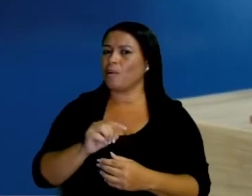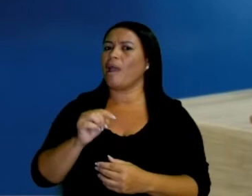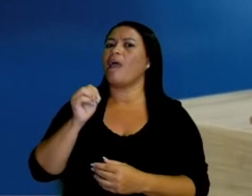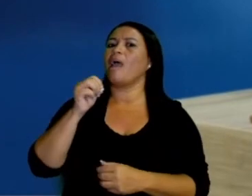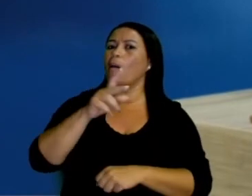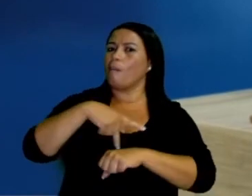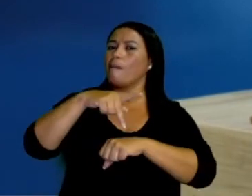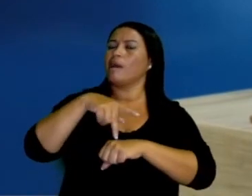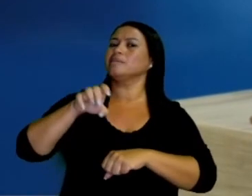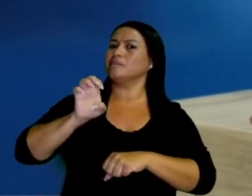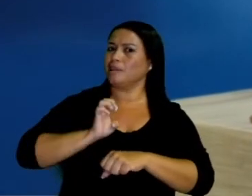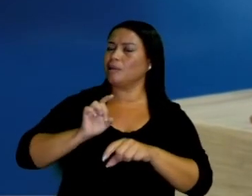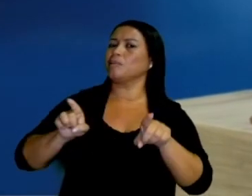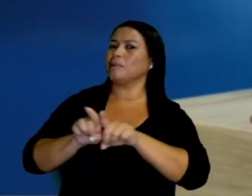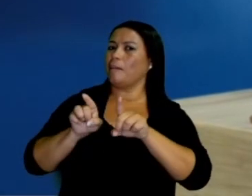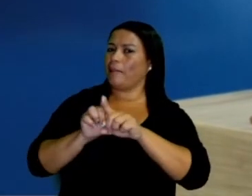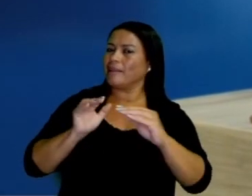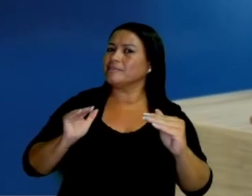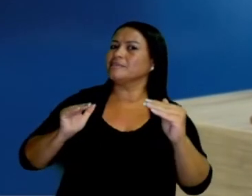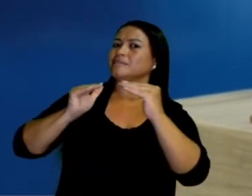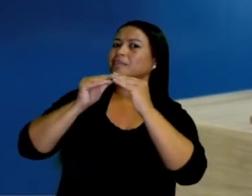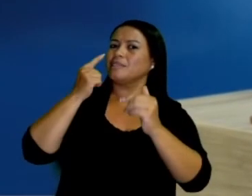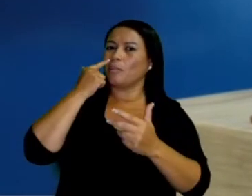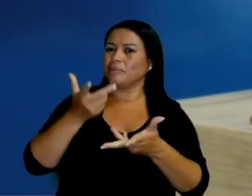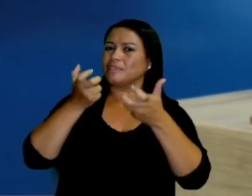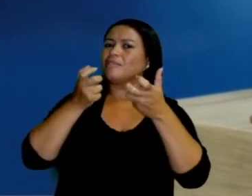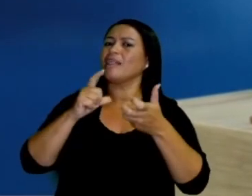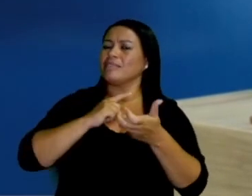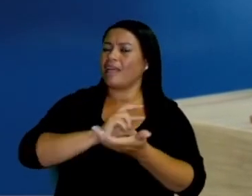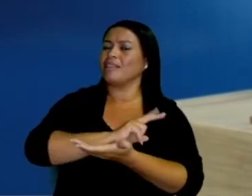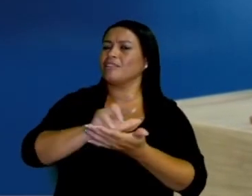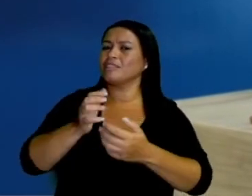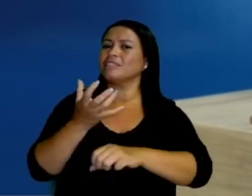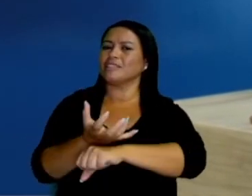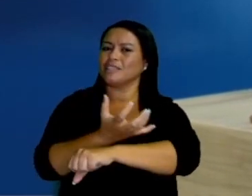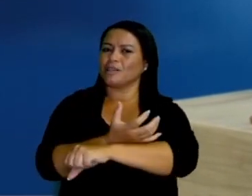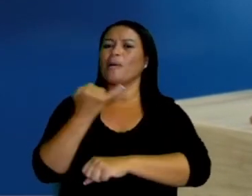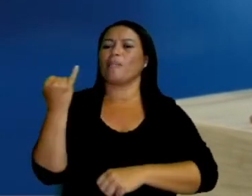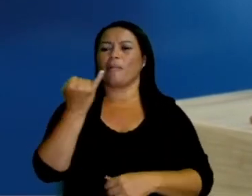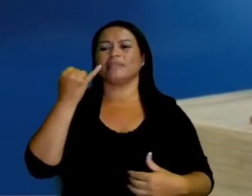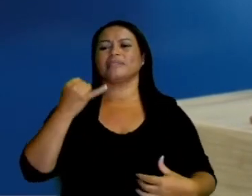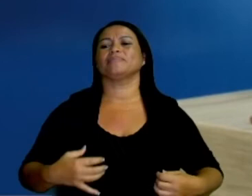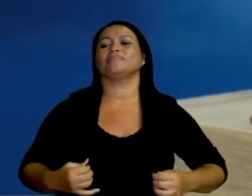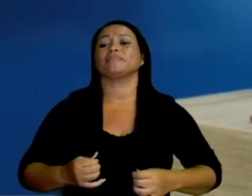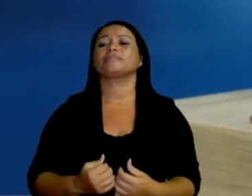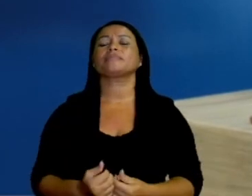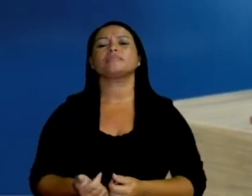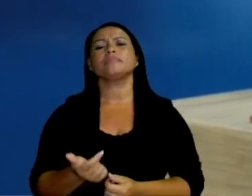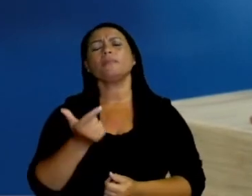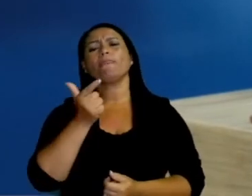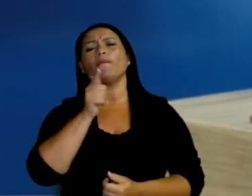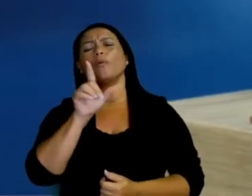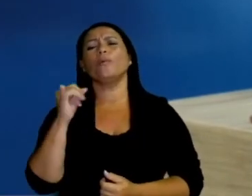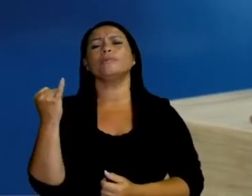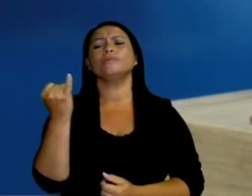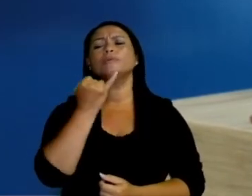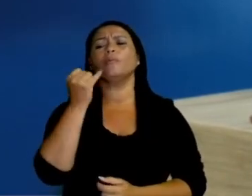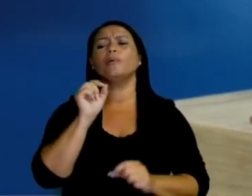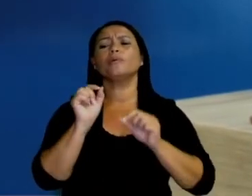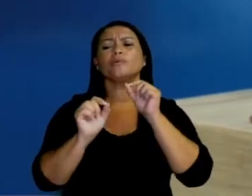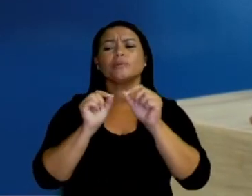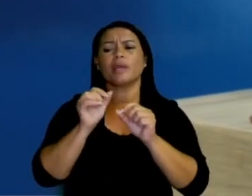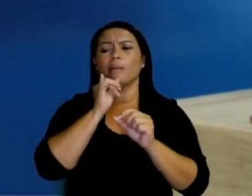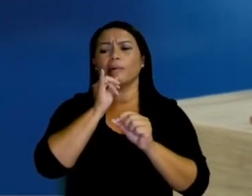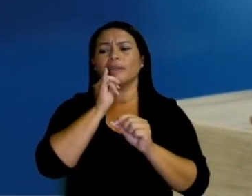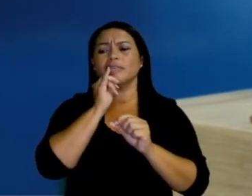rico nesse sentido também, tá? A gente já viu muita coisa e a vegetação é um dos pontos importantes. Outro aspecto importante seriam os pontos extremos